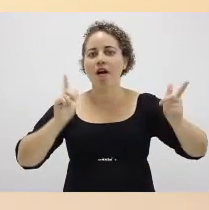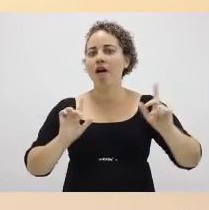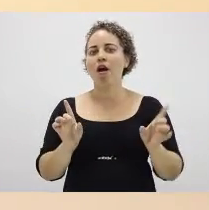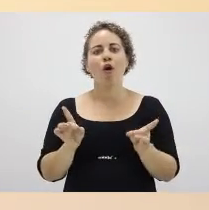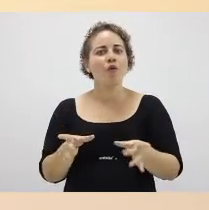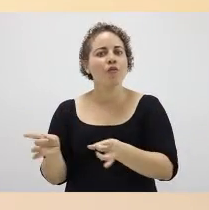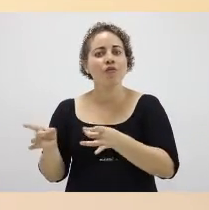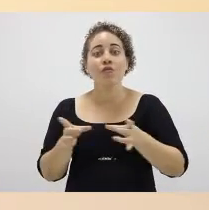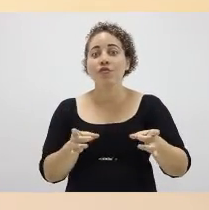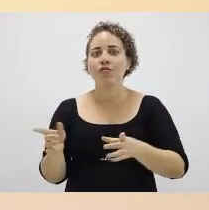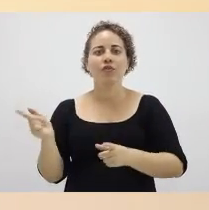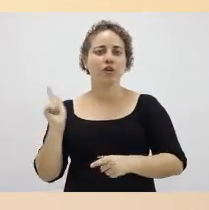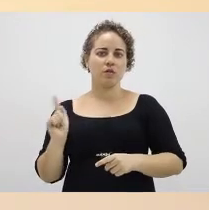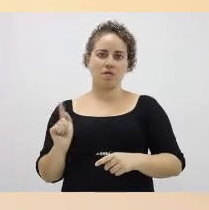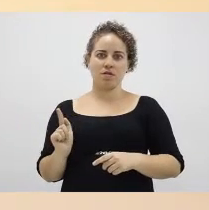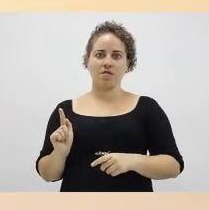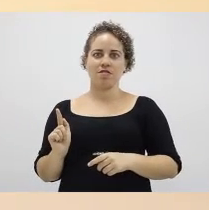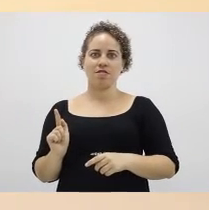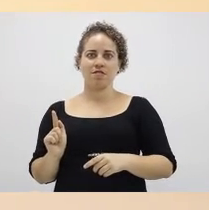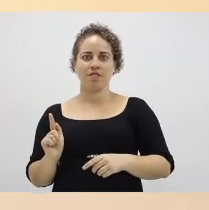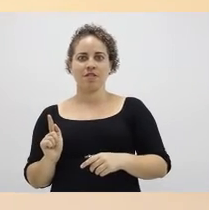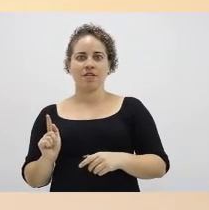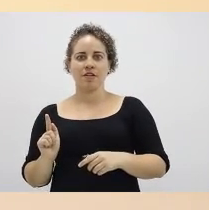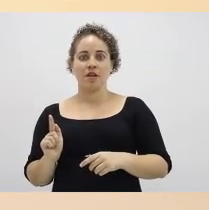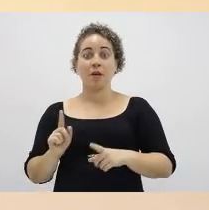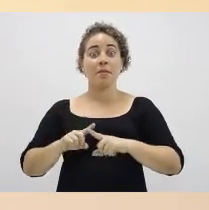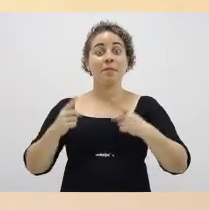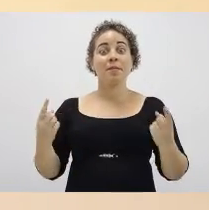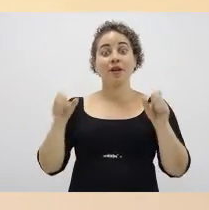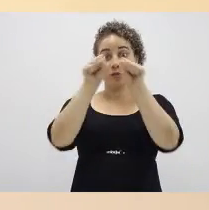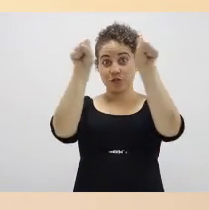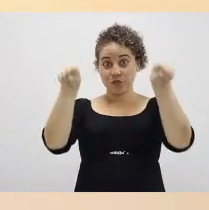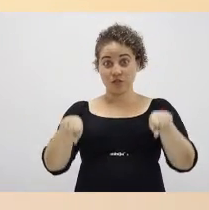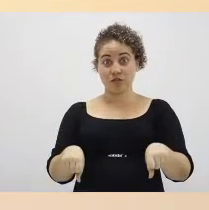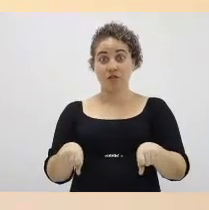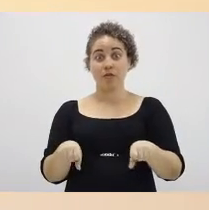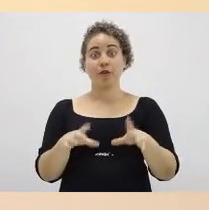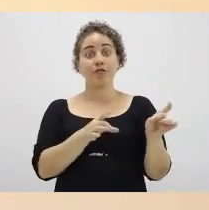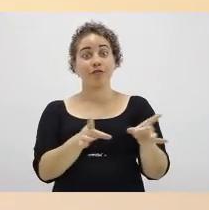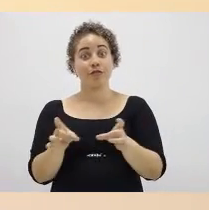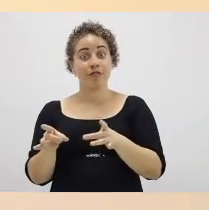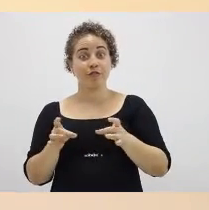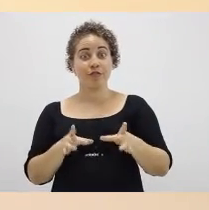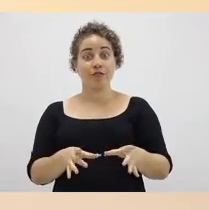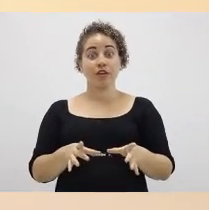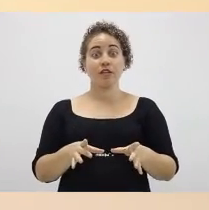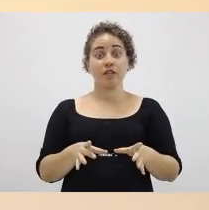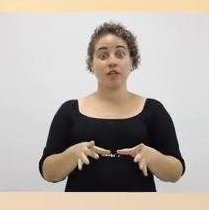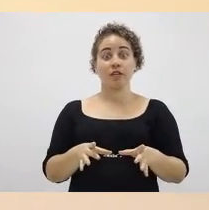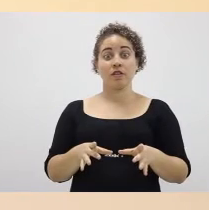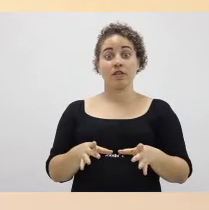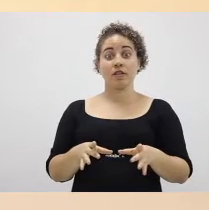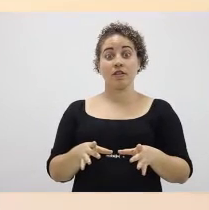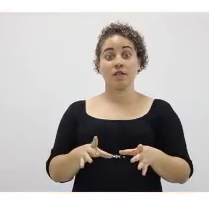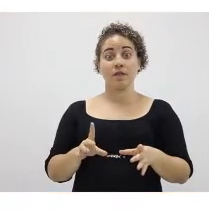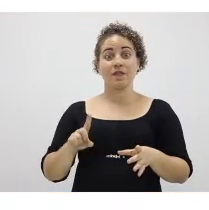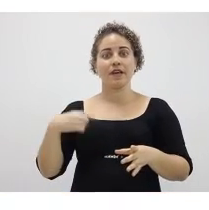refrigerante. Mas se o sistema sinalizou que a tendência é vender mais no período